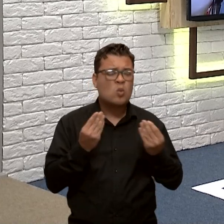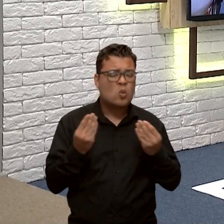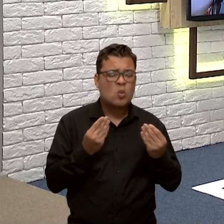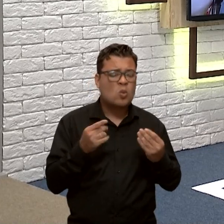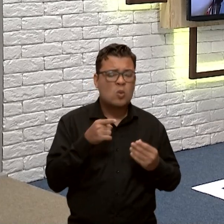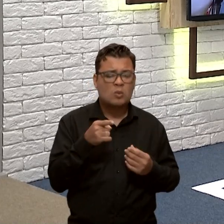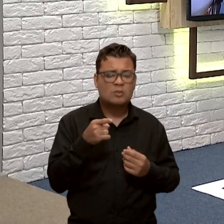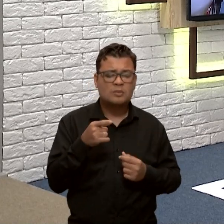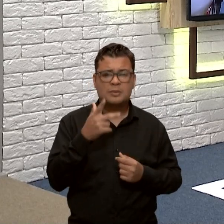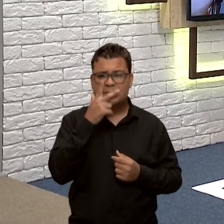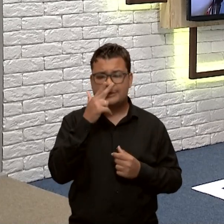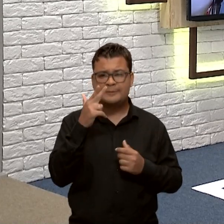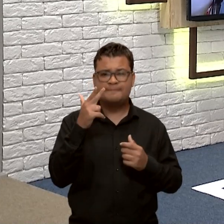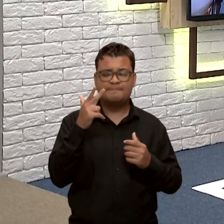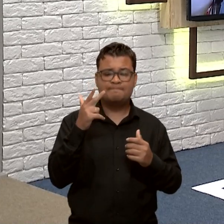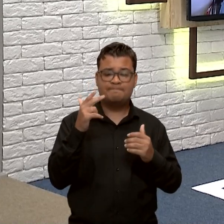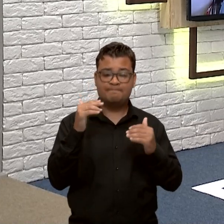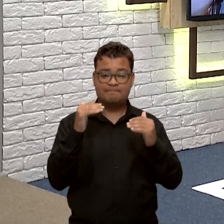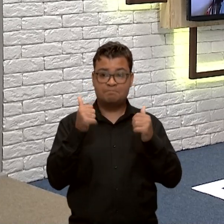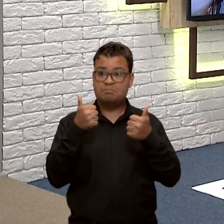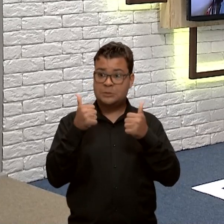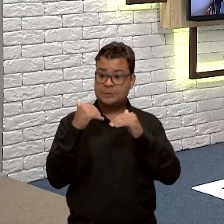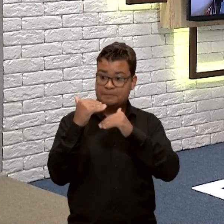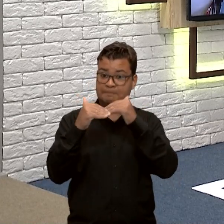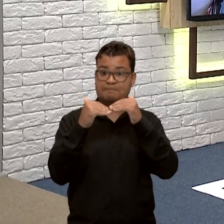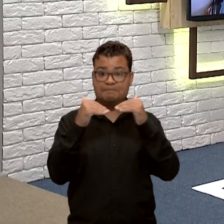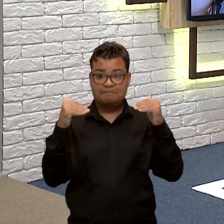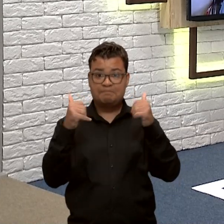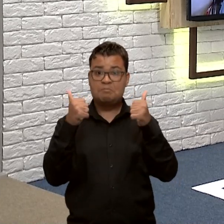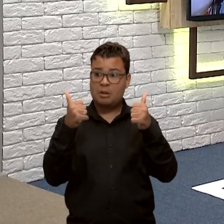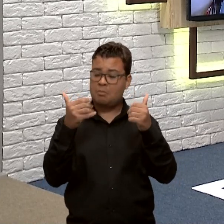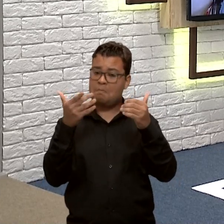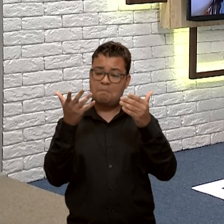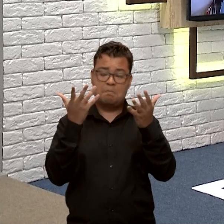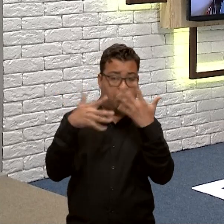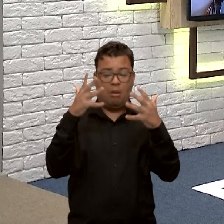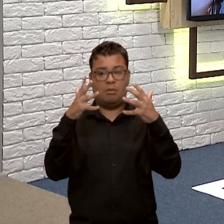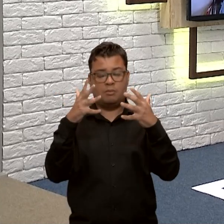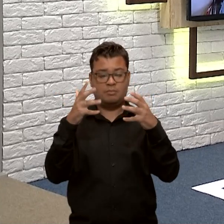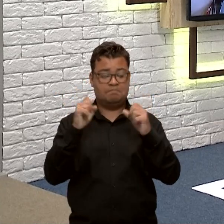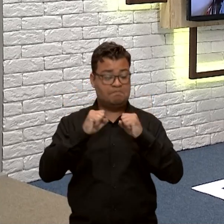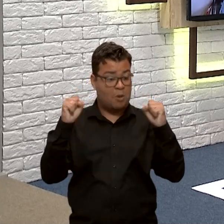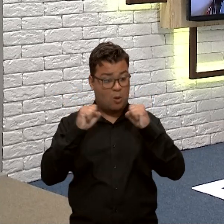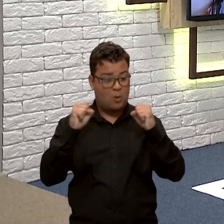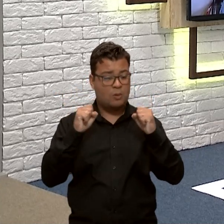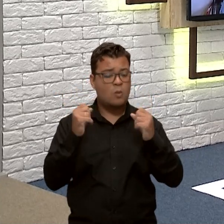destabilização, acho que sim é a palavra, né? Pode desestabilizar essa pessoa emocionalmente, fisicamente também?